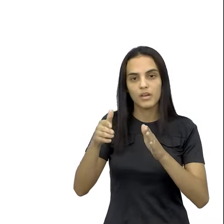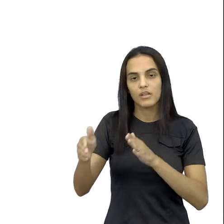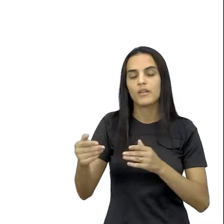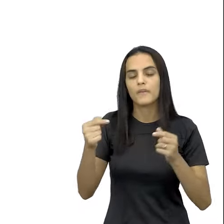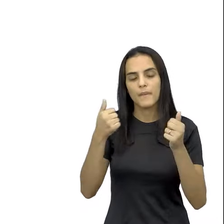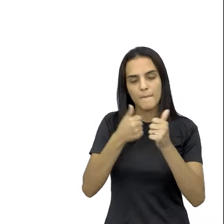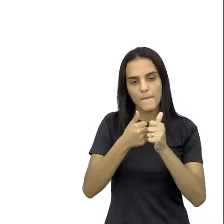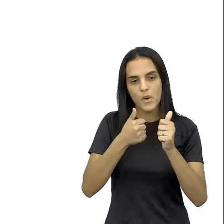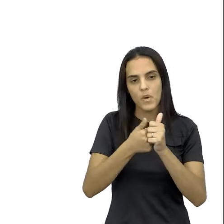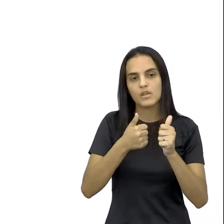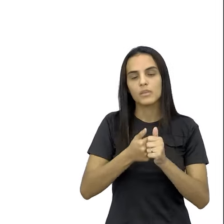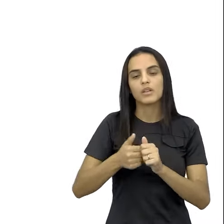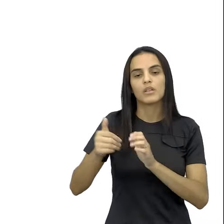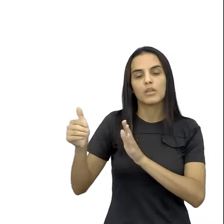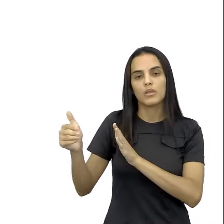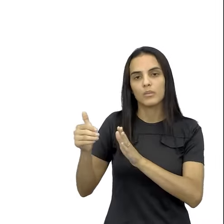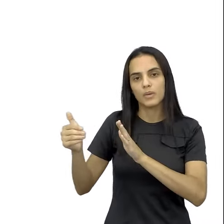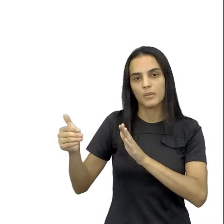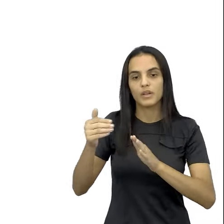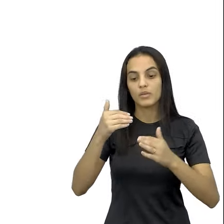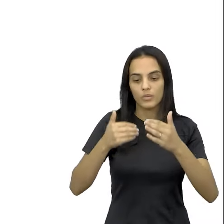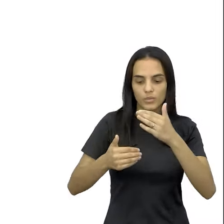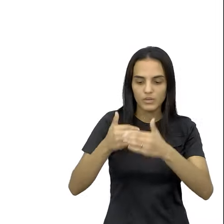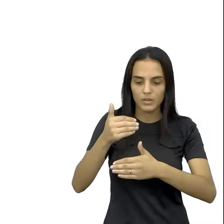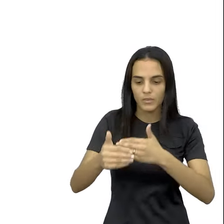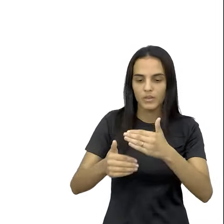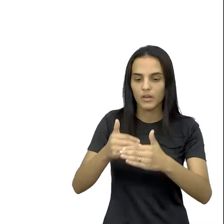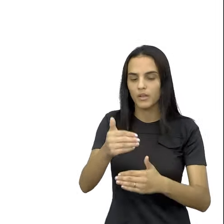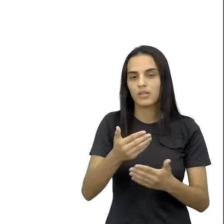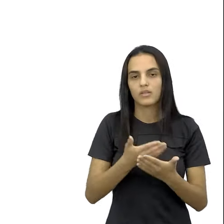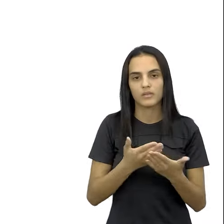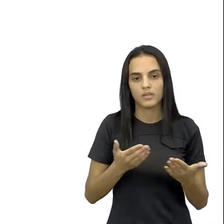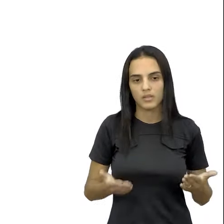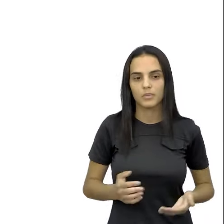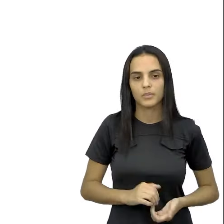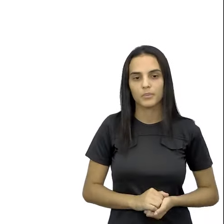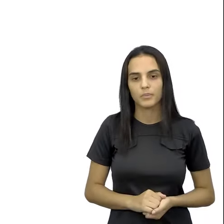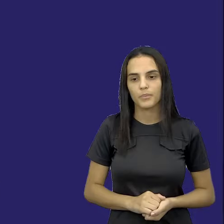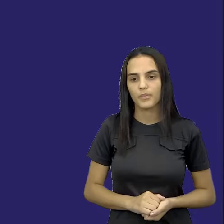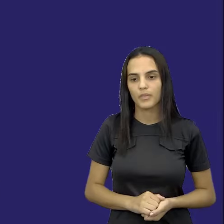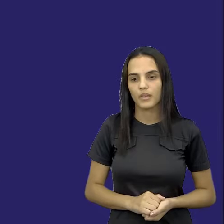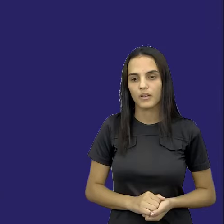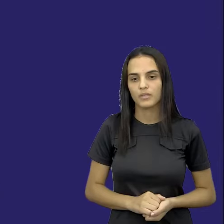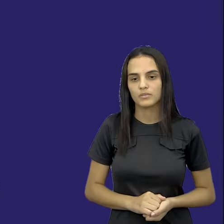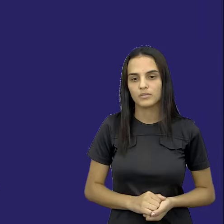próximo ali do momento do desdobramento de vocês, tá?